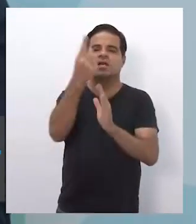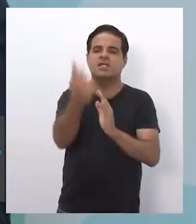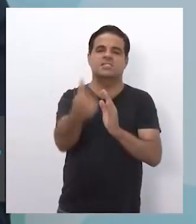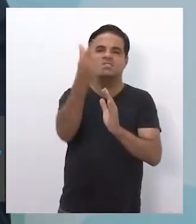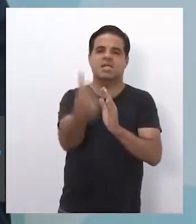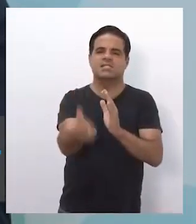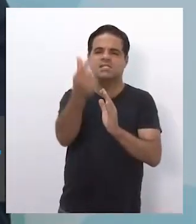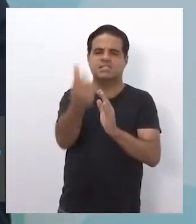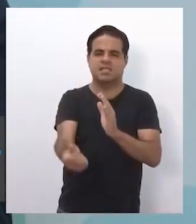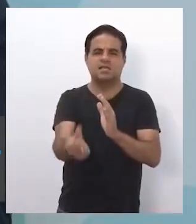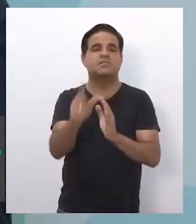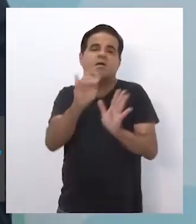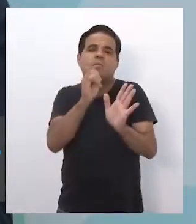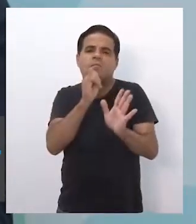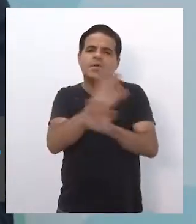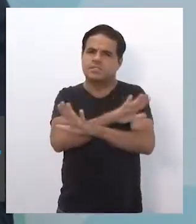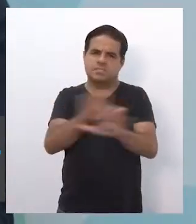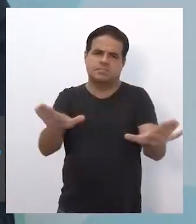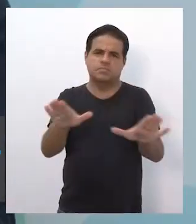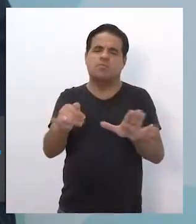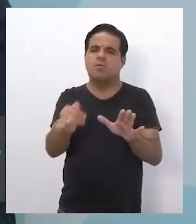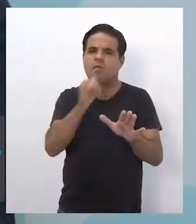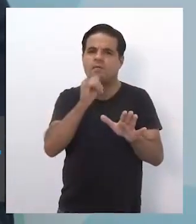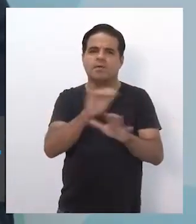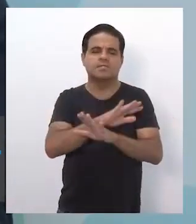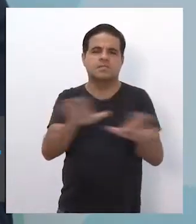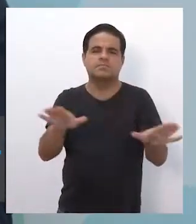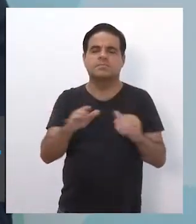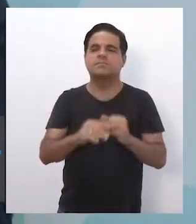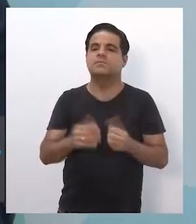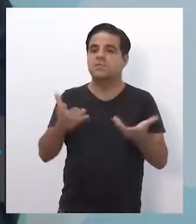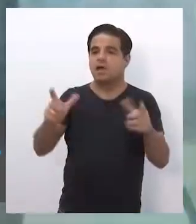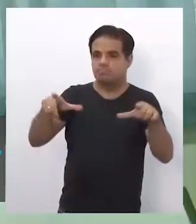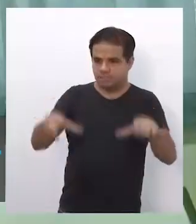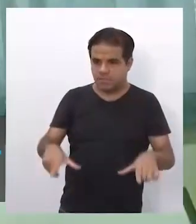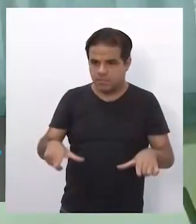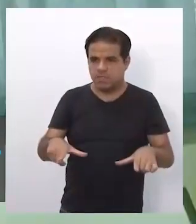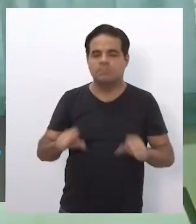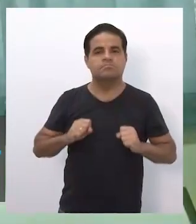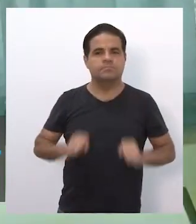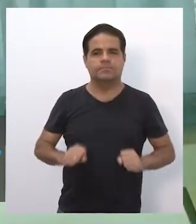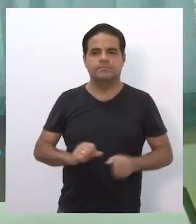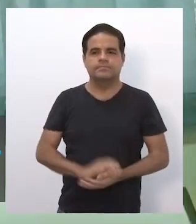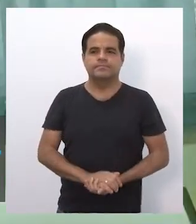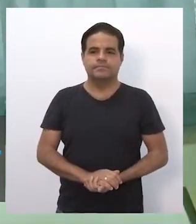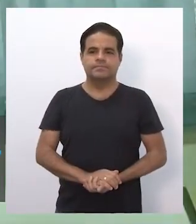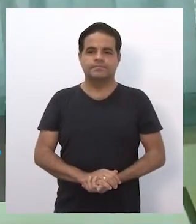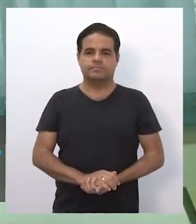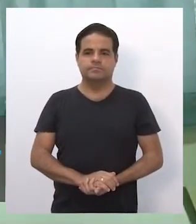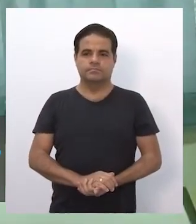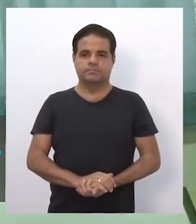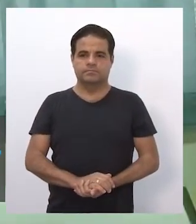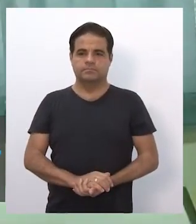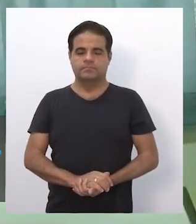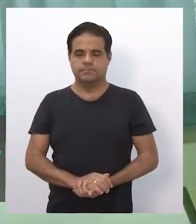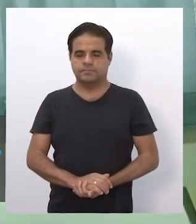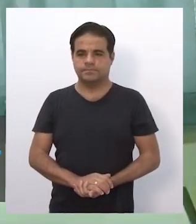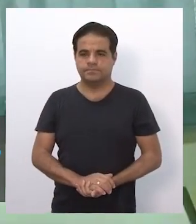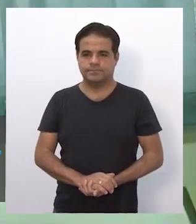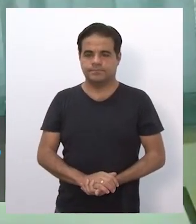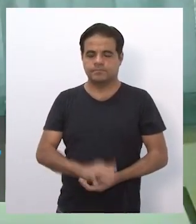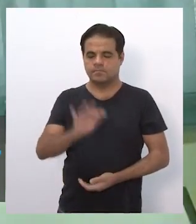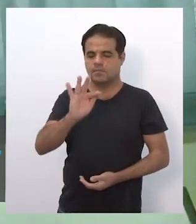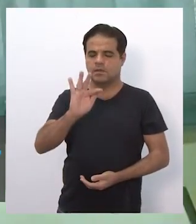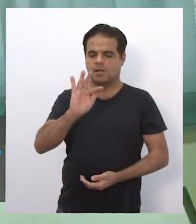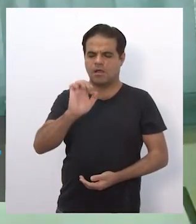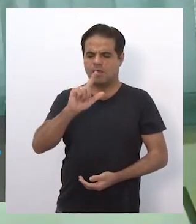16, né? Isso é um exemplo, né? No caso, quiser baixar, Filipão, no caso que o Felipe também